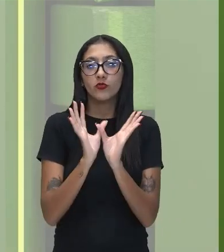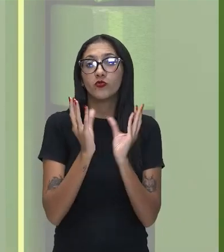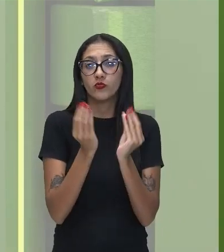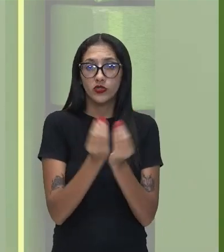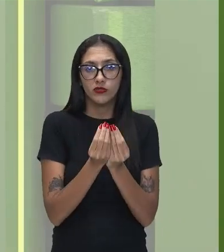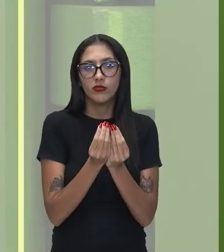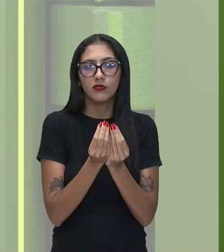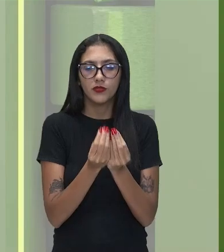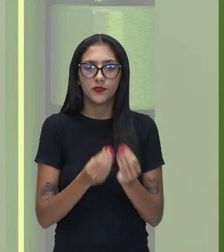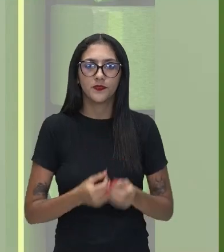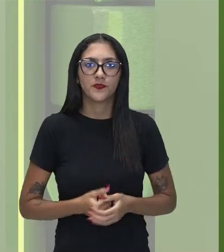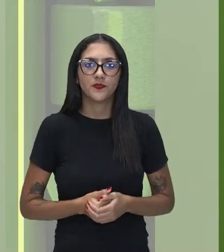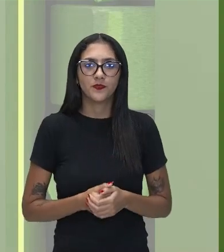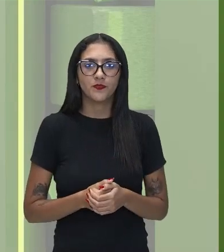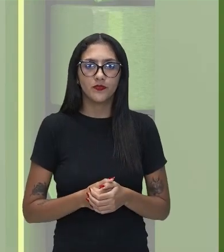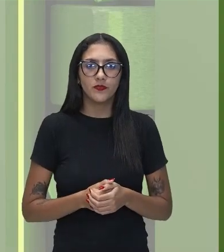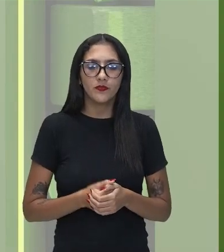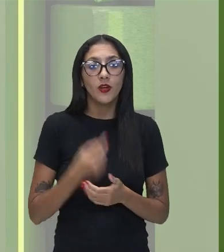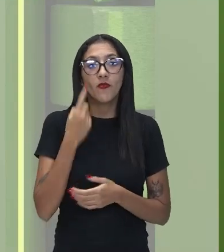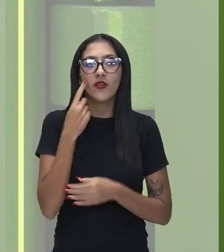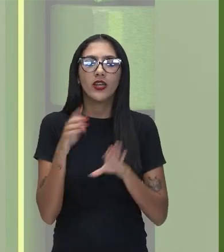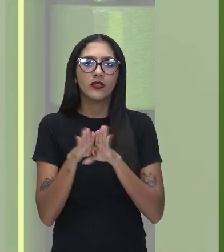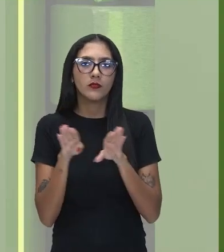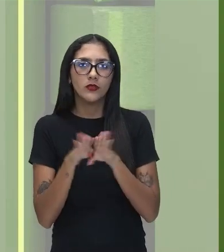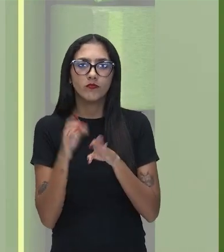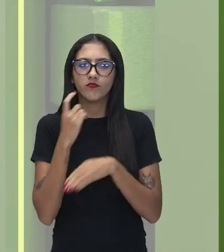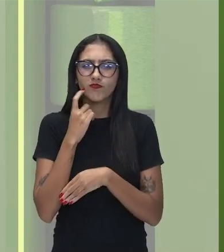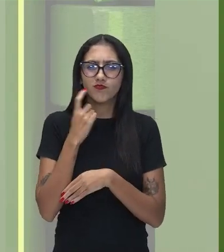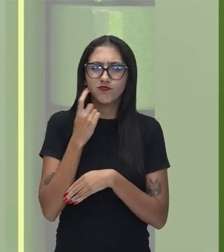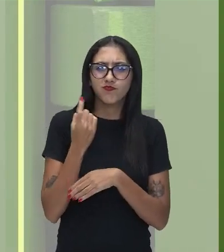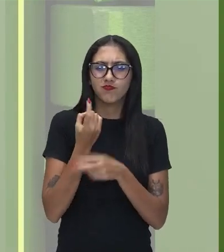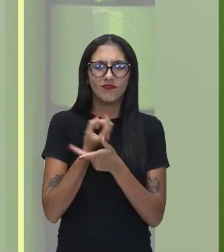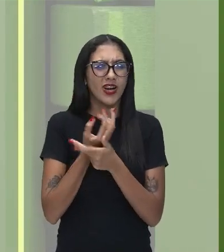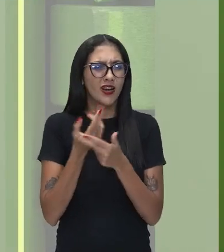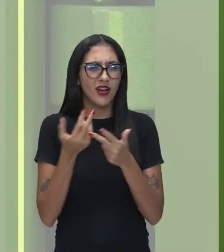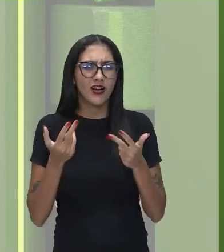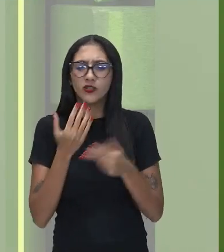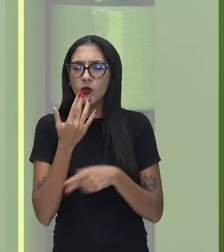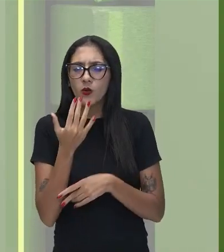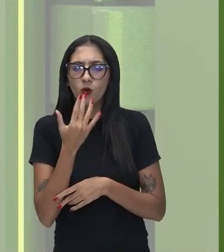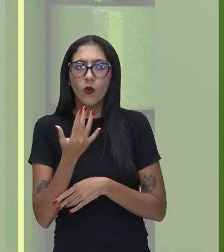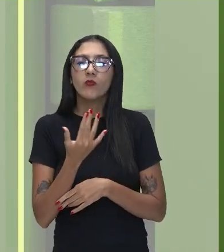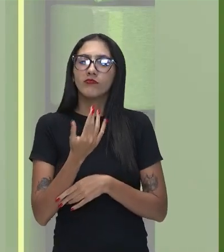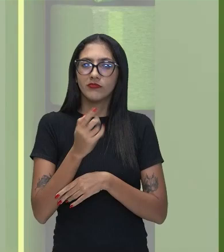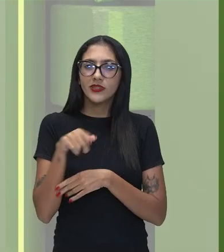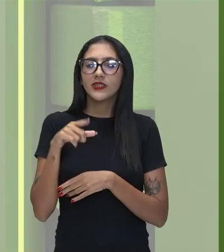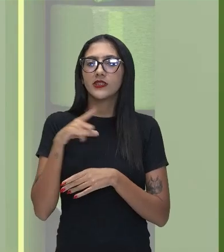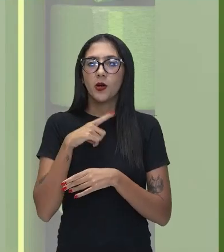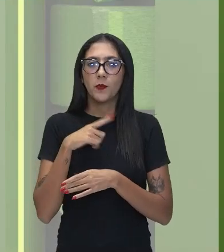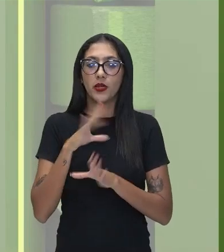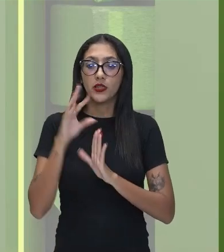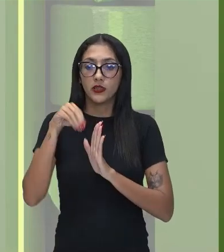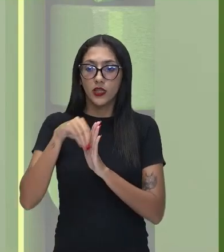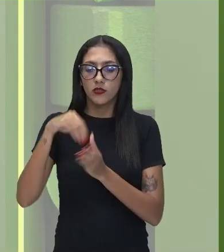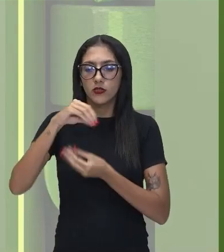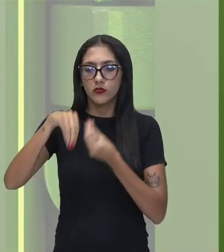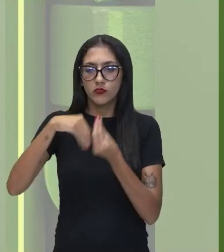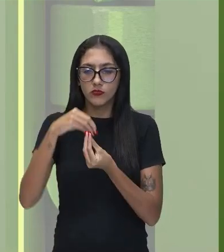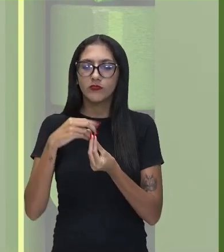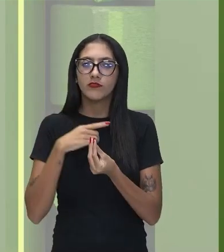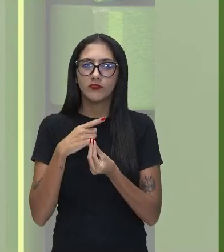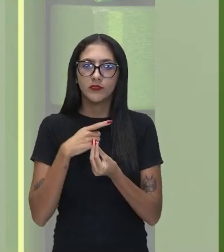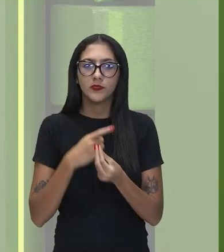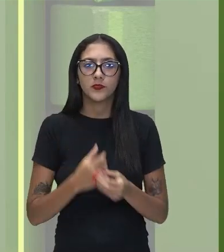anilina. Quando você vê bombons, né, de várias cores, é por causa desse corante aí, que é a anilina, porque